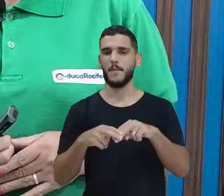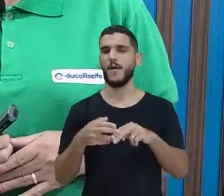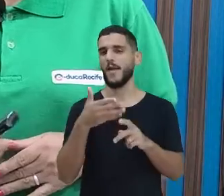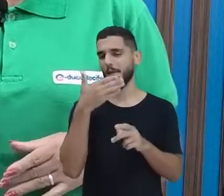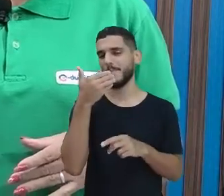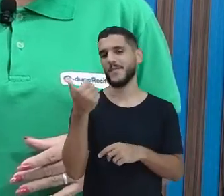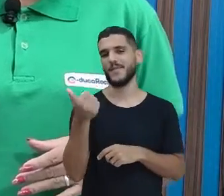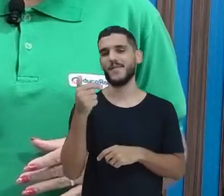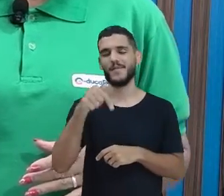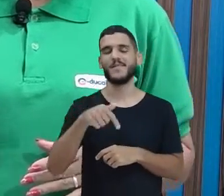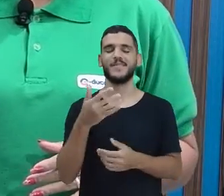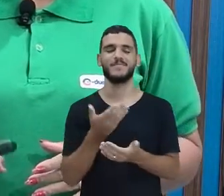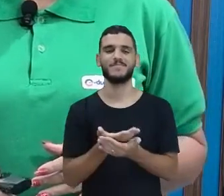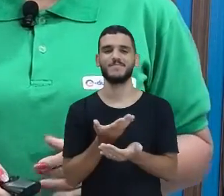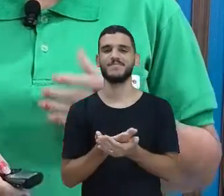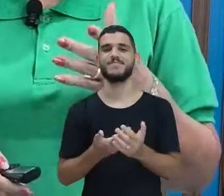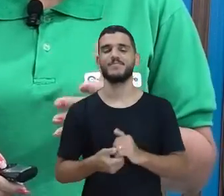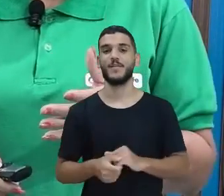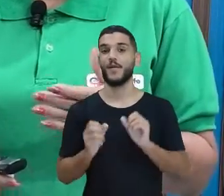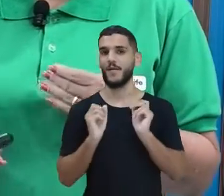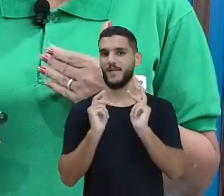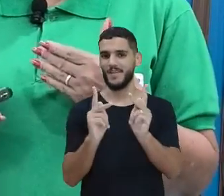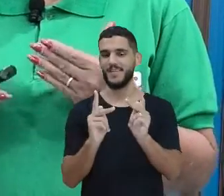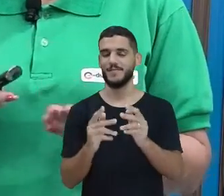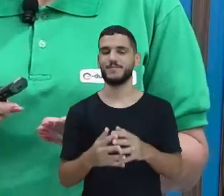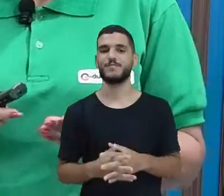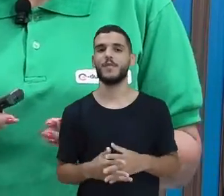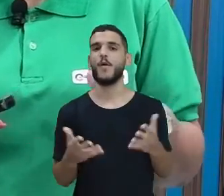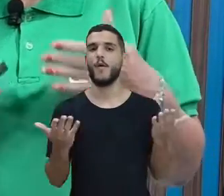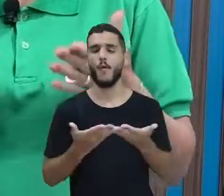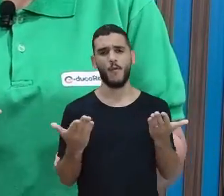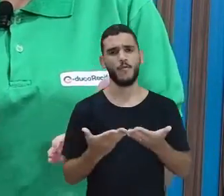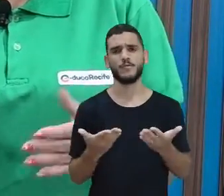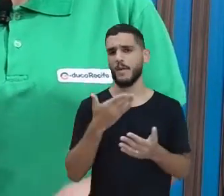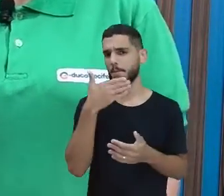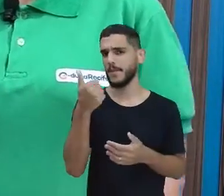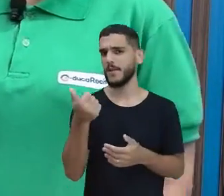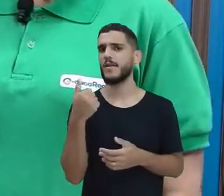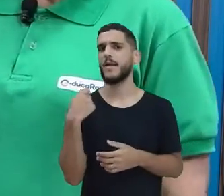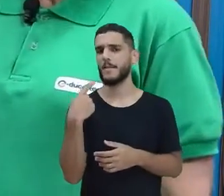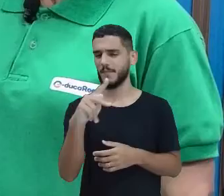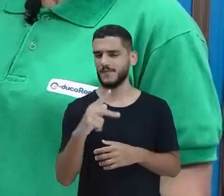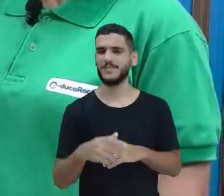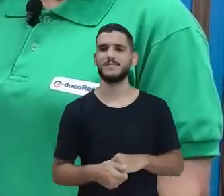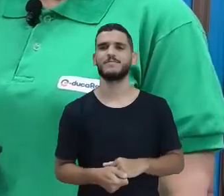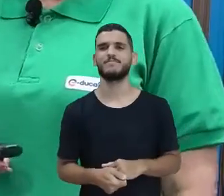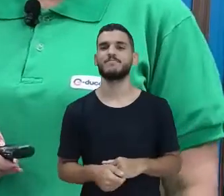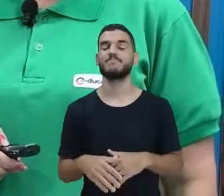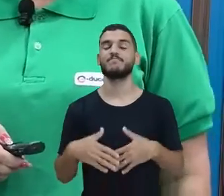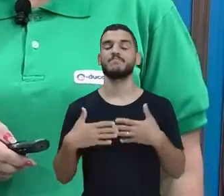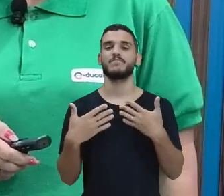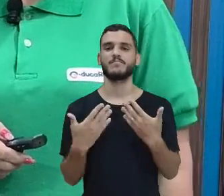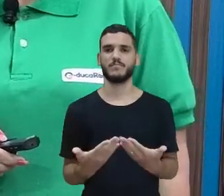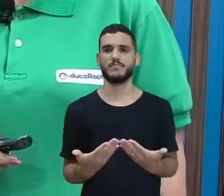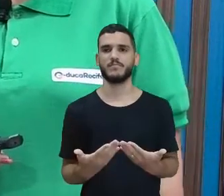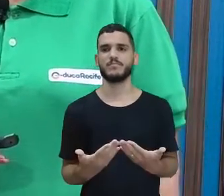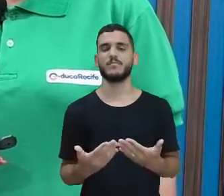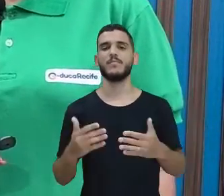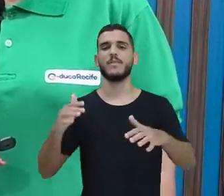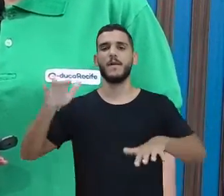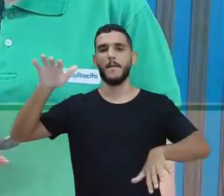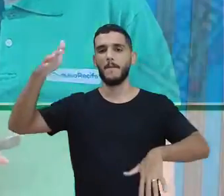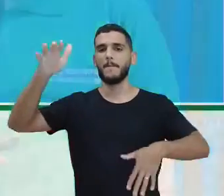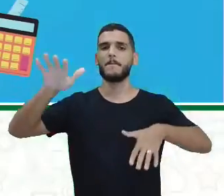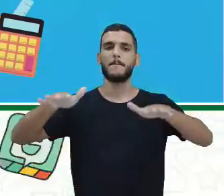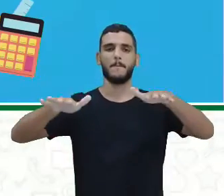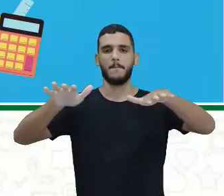nossa aula, tá ok? Estamos aqui para melhorar para você. Olha só, média,